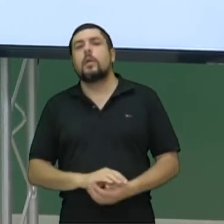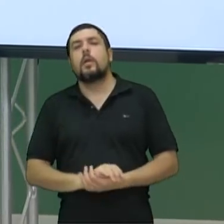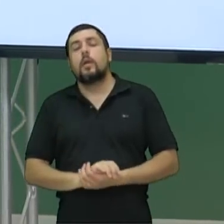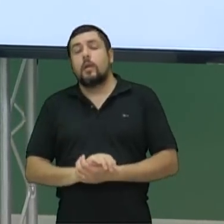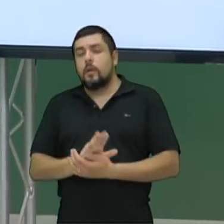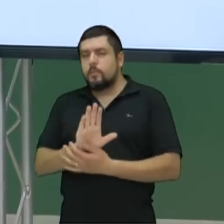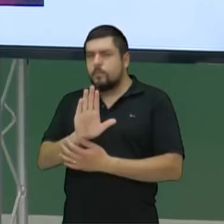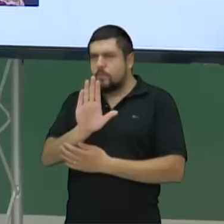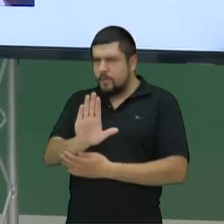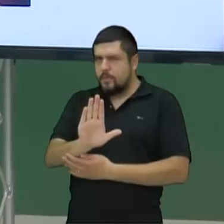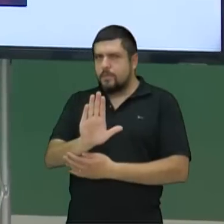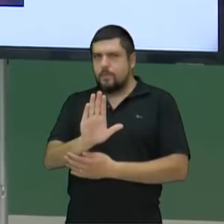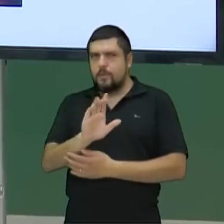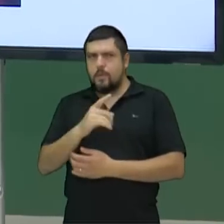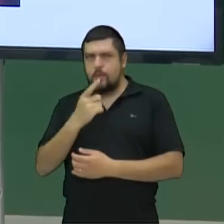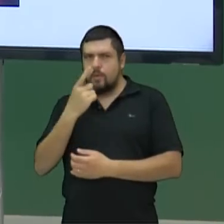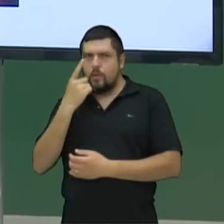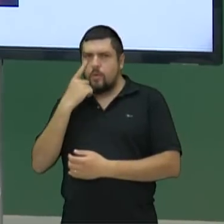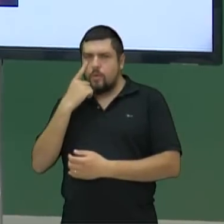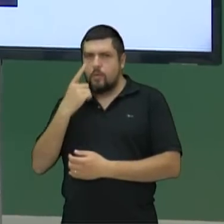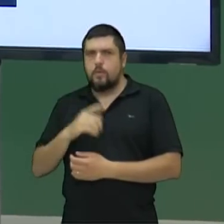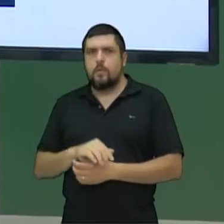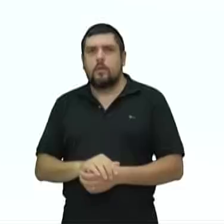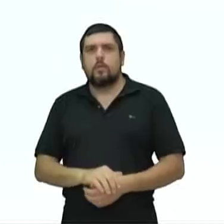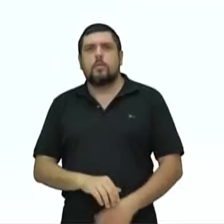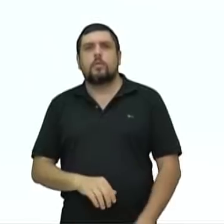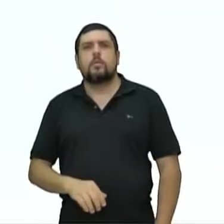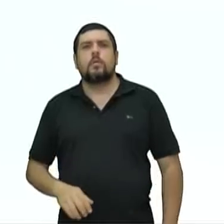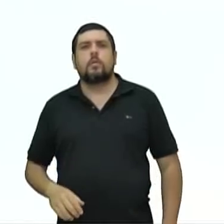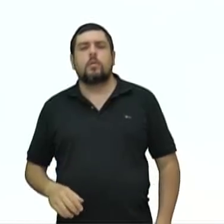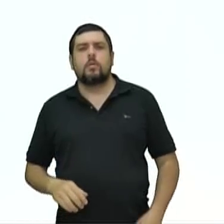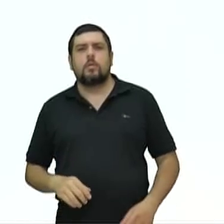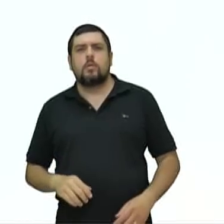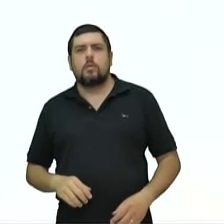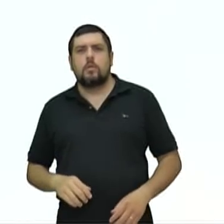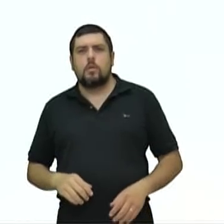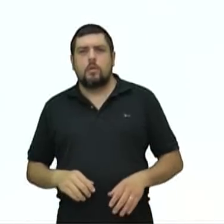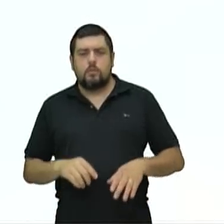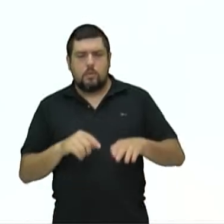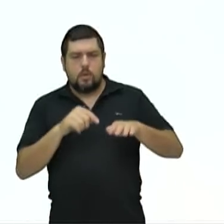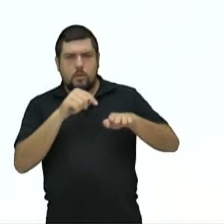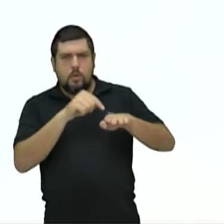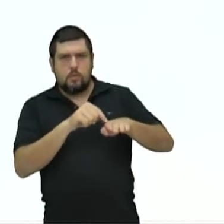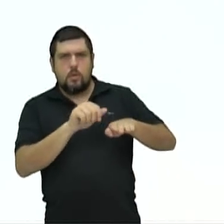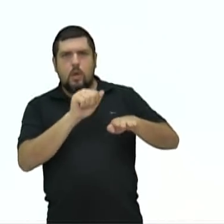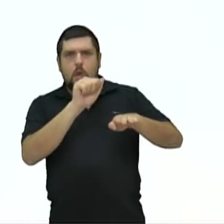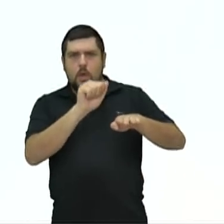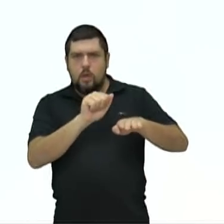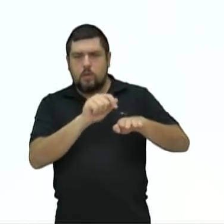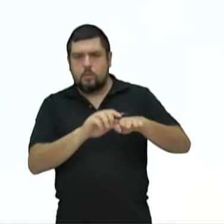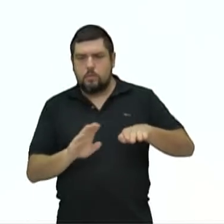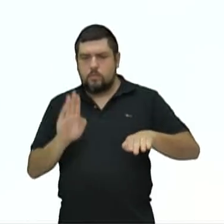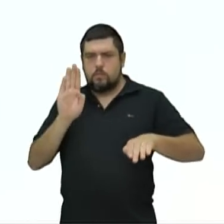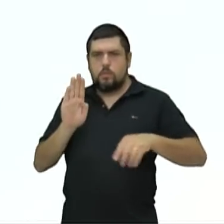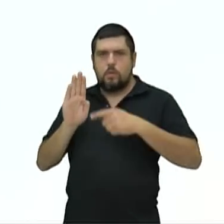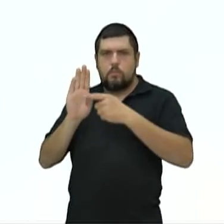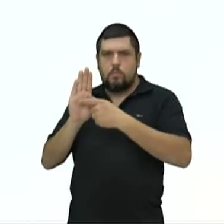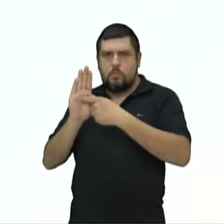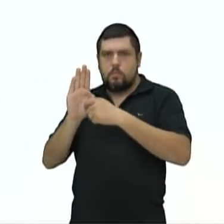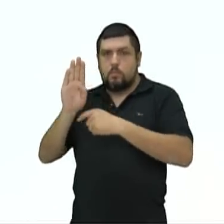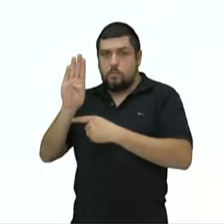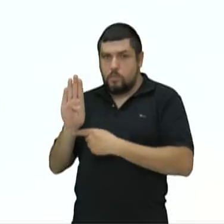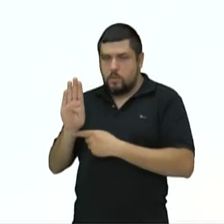Eu quero que vocês leiam novamente esse enunciado aqui. Quando um corpo A imprime determinada força no corpo B, então o corpo B